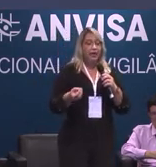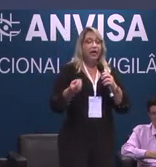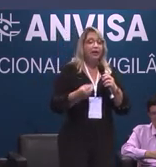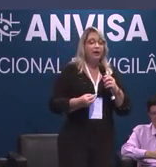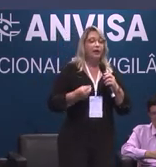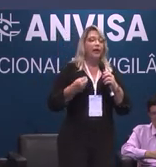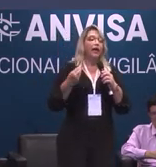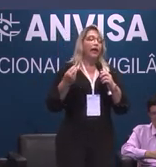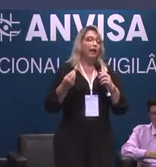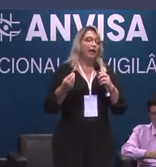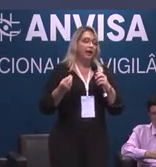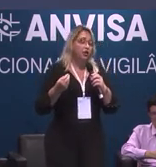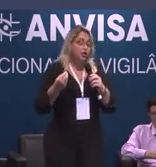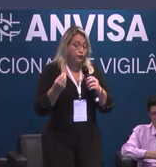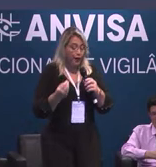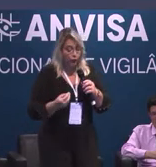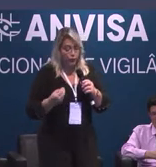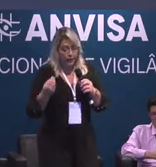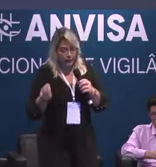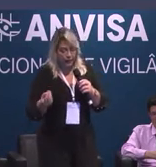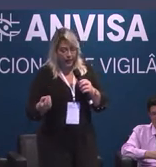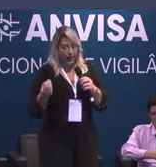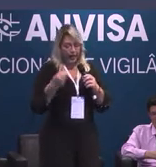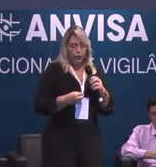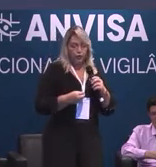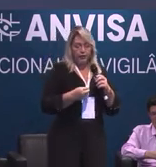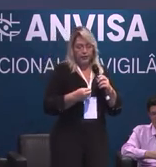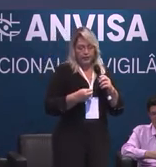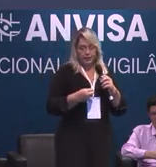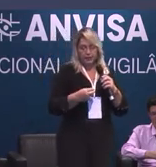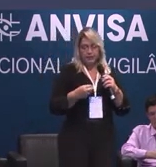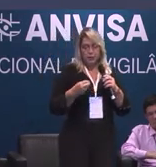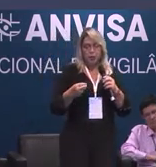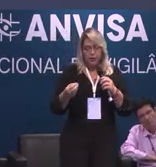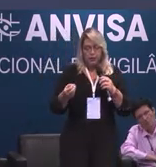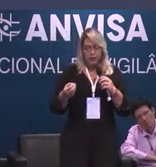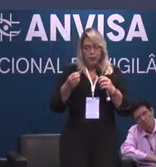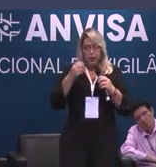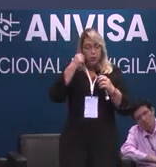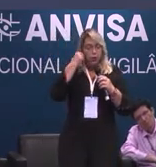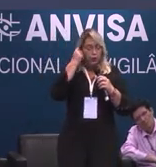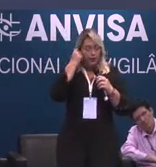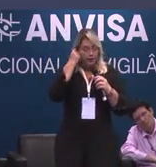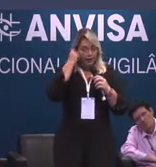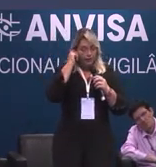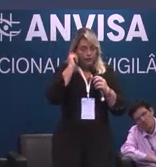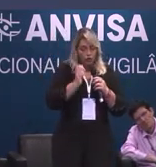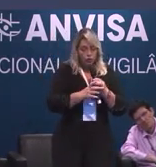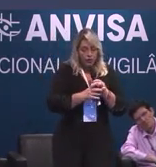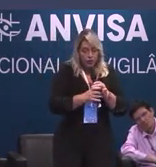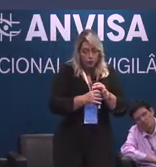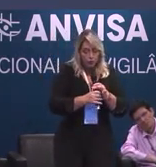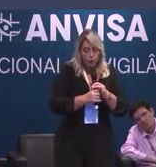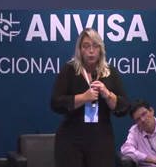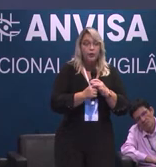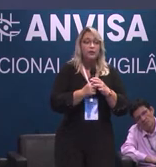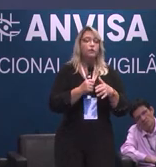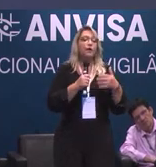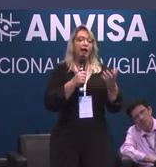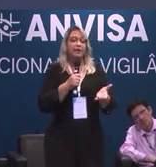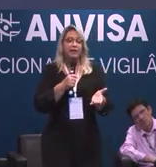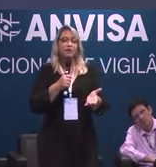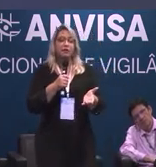aí, isto vai nos auxiliar na tomada de decisão quanto às intervenções no território, e, com isso,